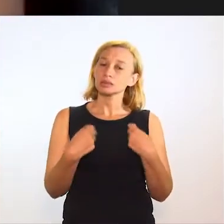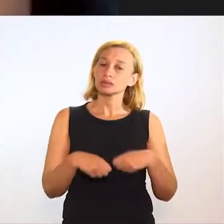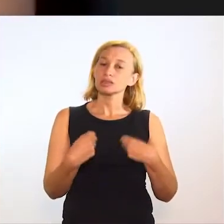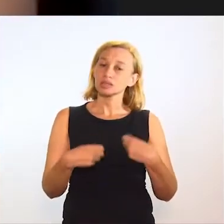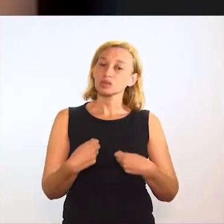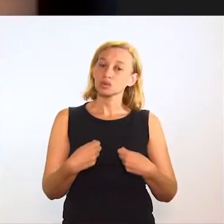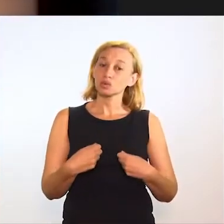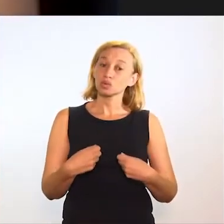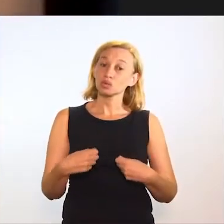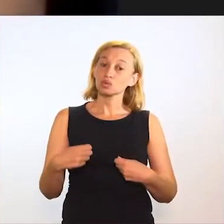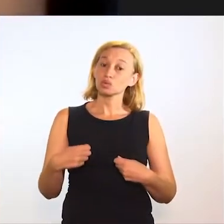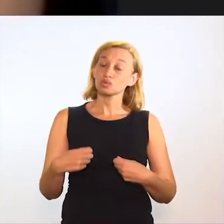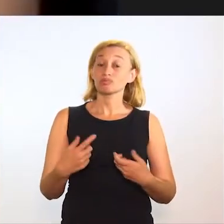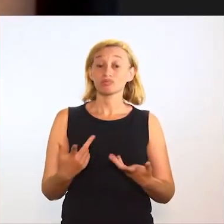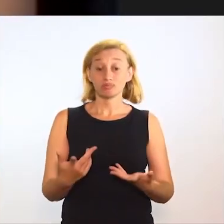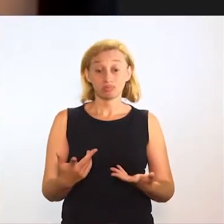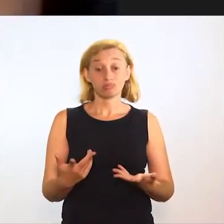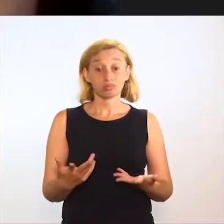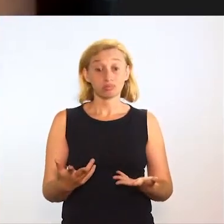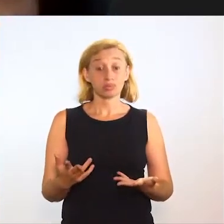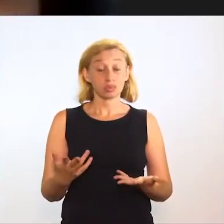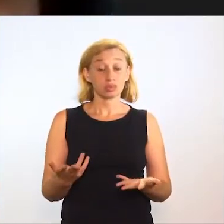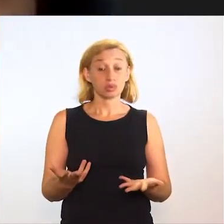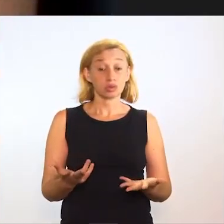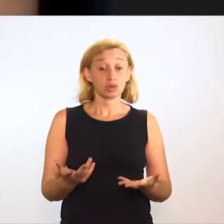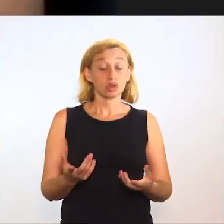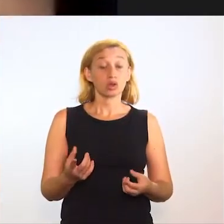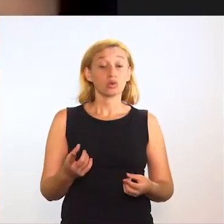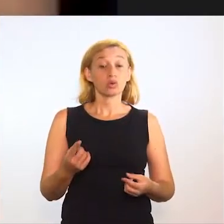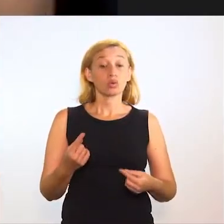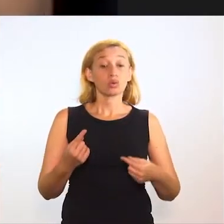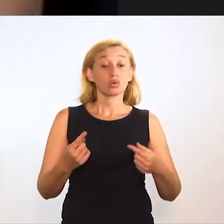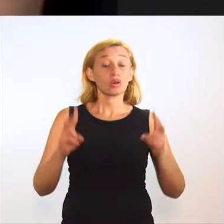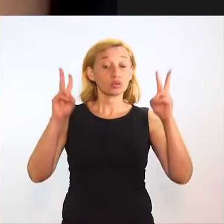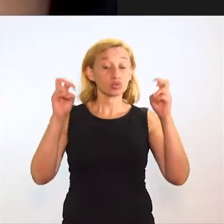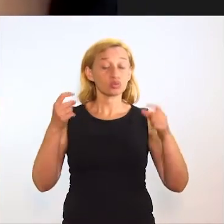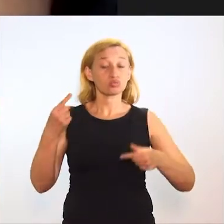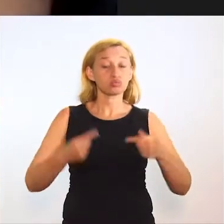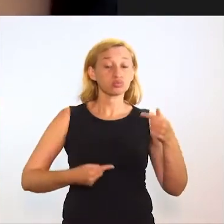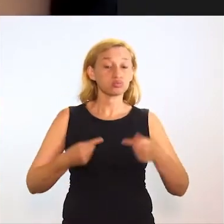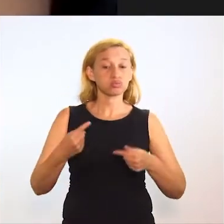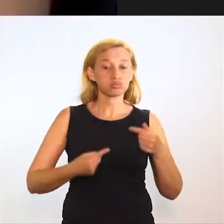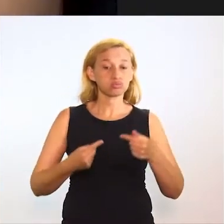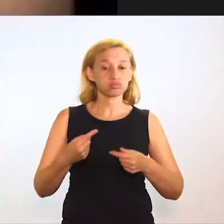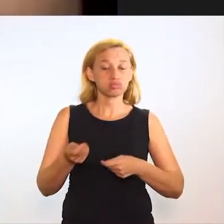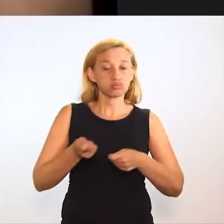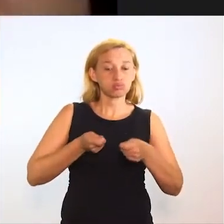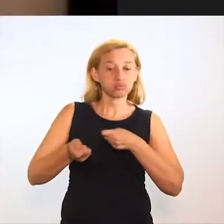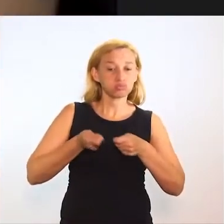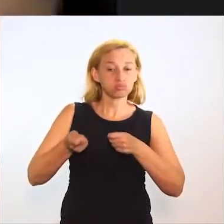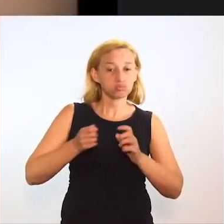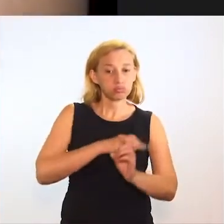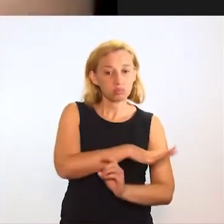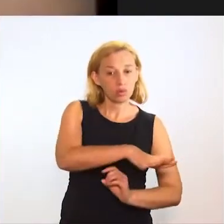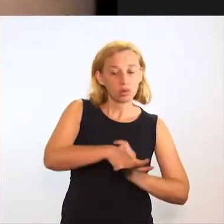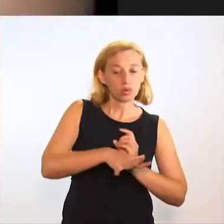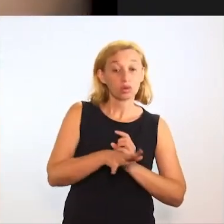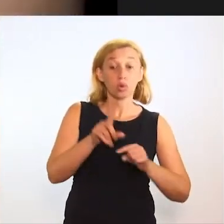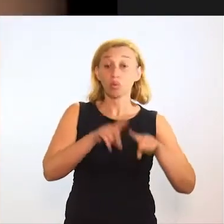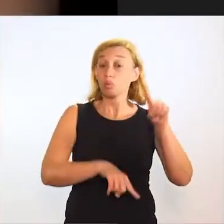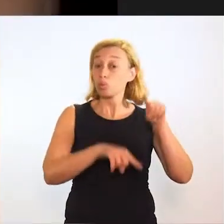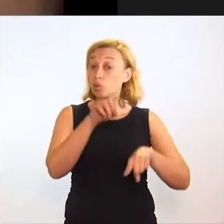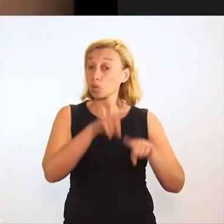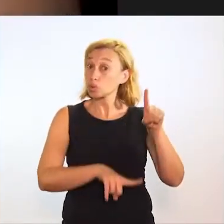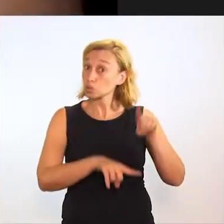da necessidade da gente atuar com a incidência política, com o controle